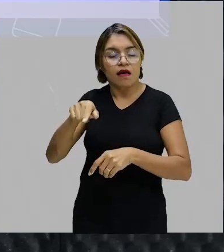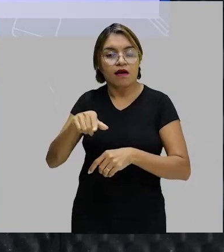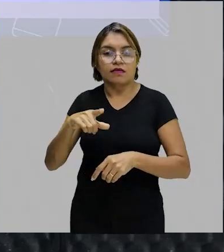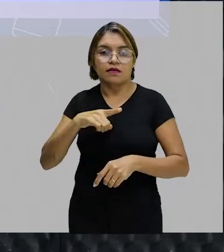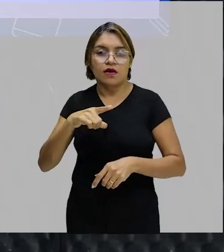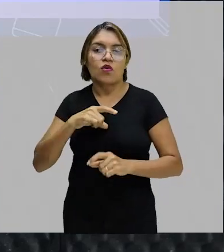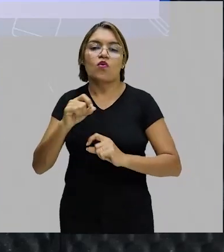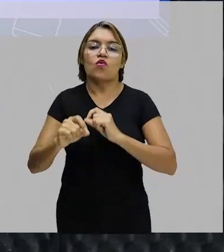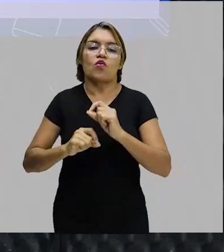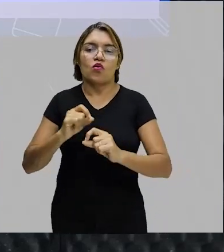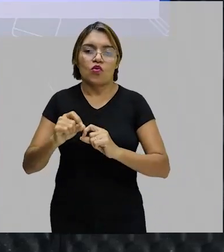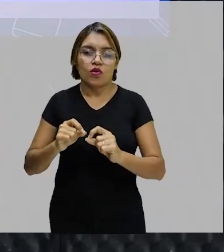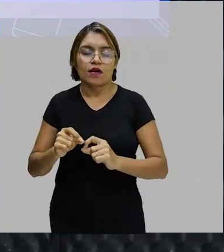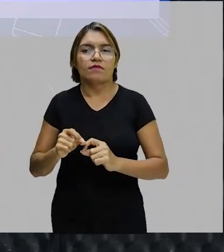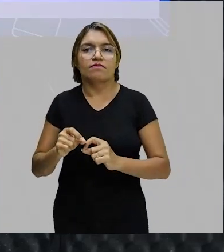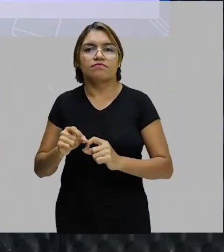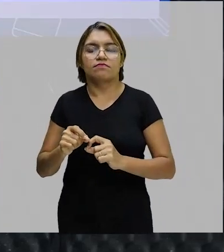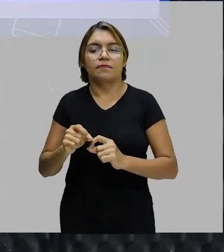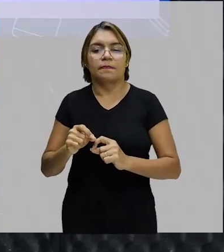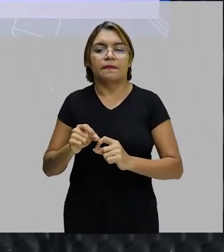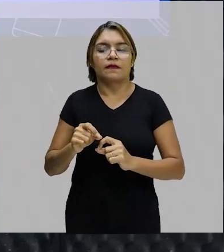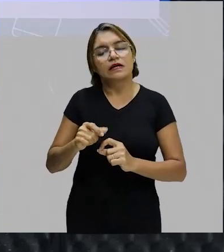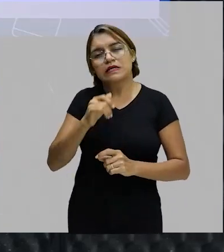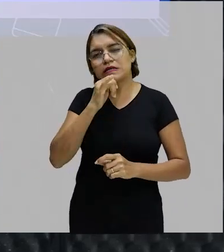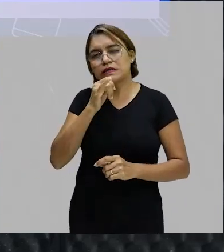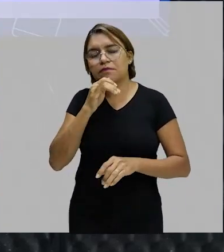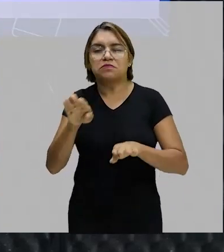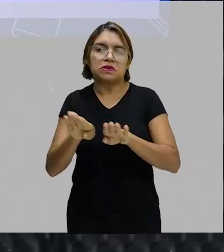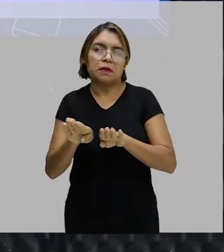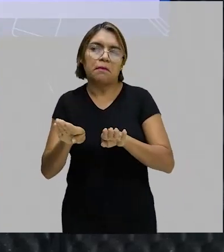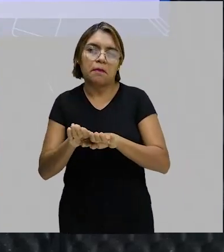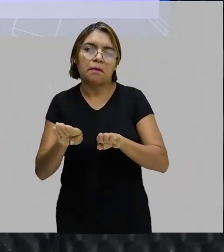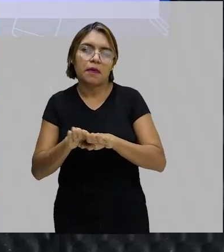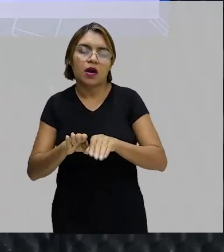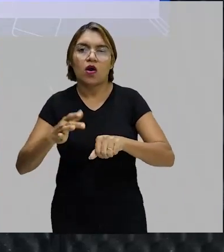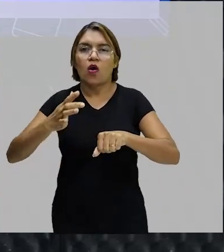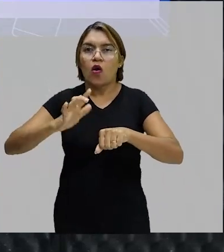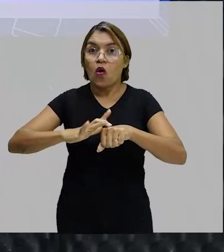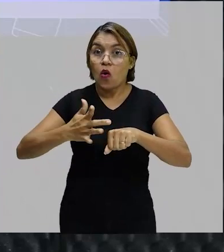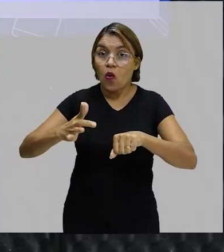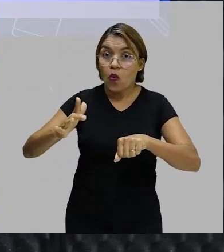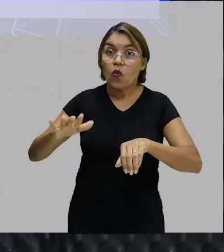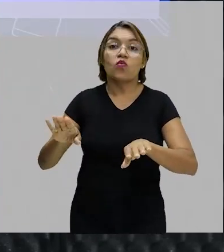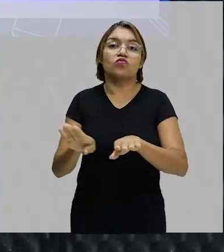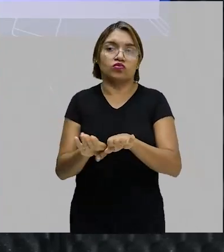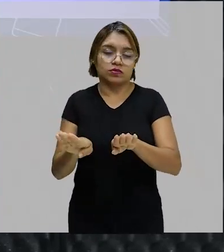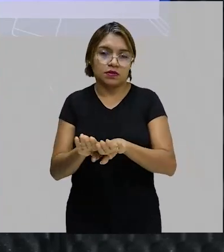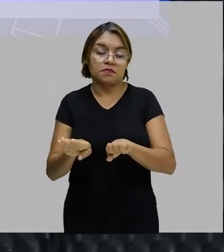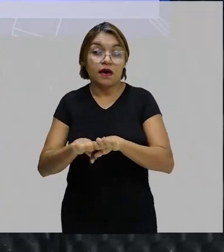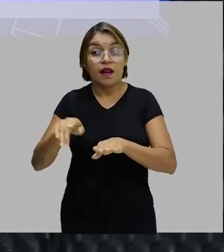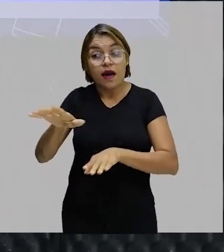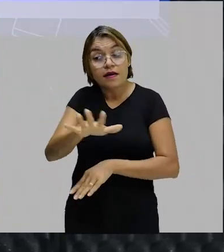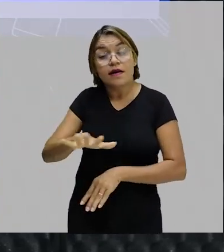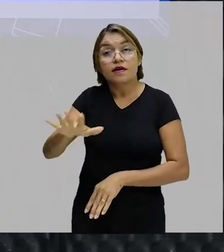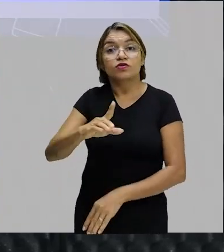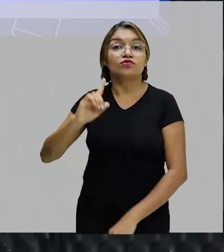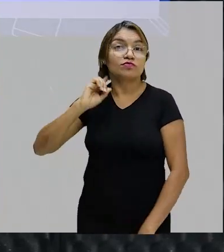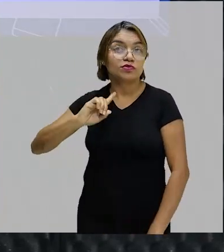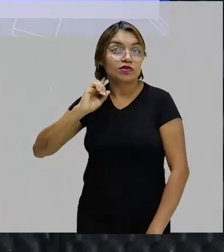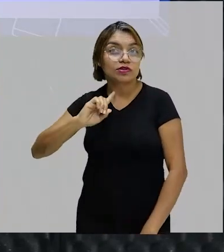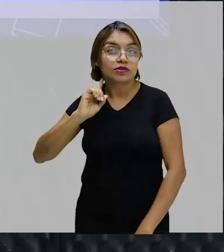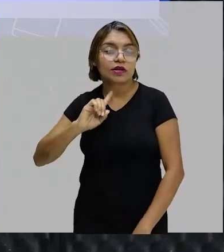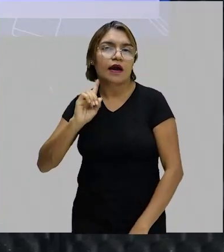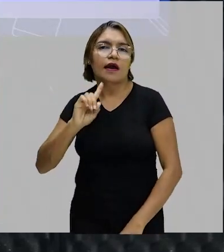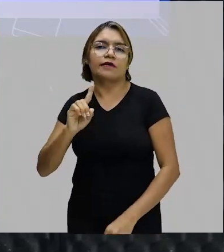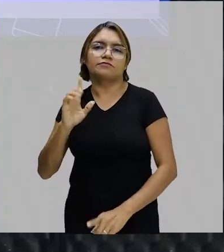quem? Dá lugar à exploração de ouro, né? Principalmente ali naquela região de Minas Gerais. E aí isso vai desencadear vários